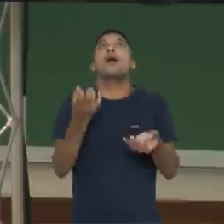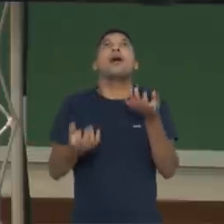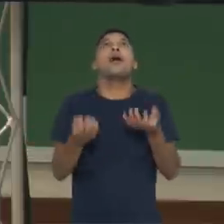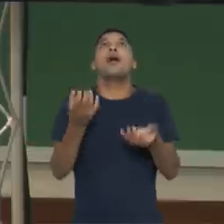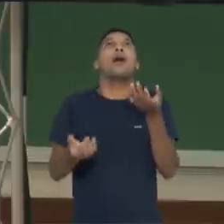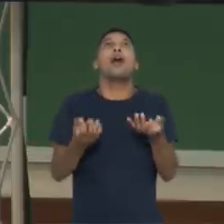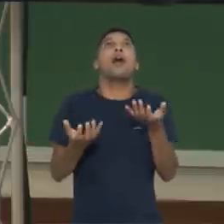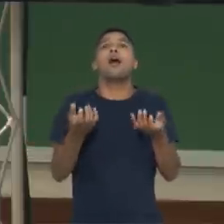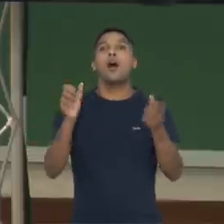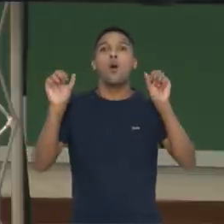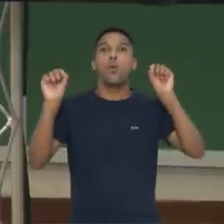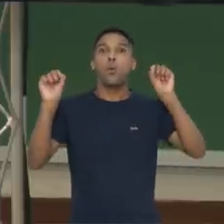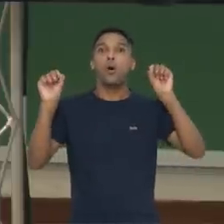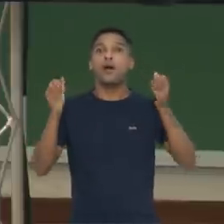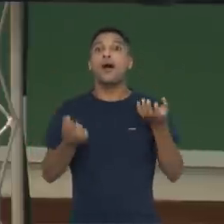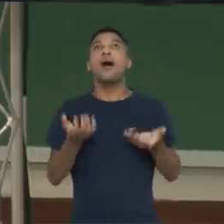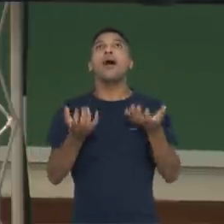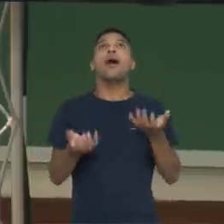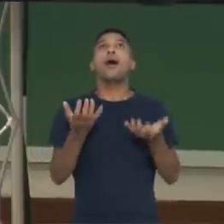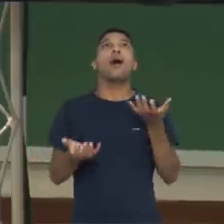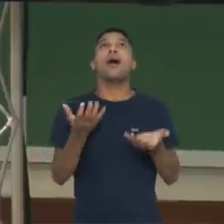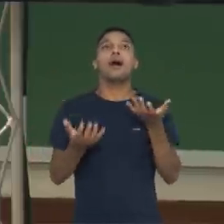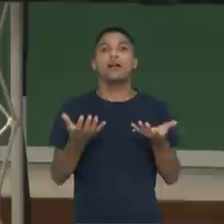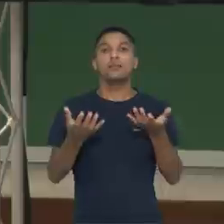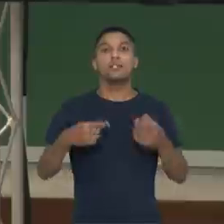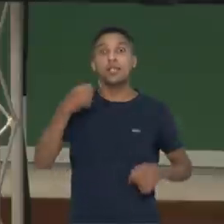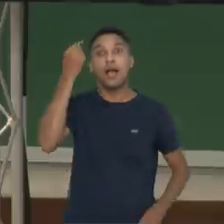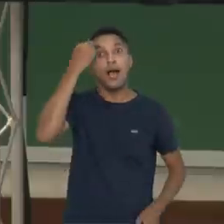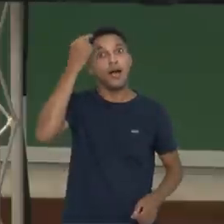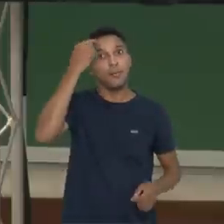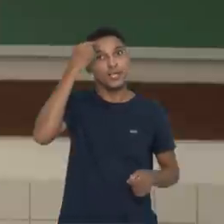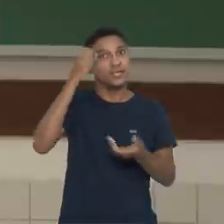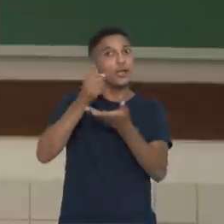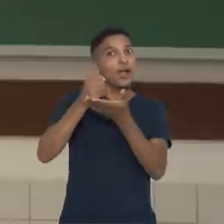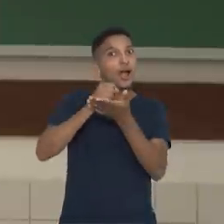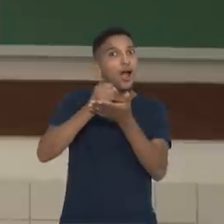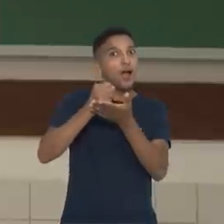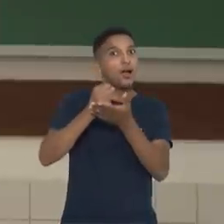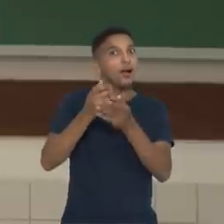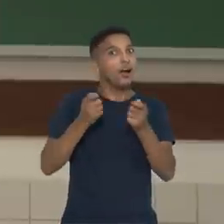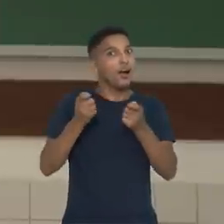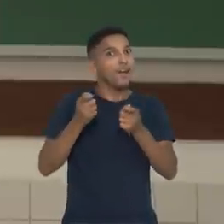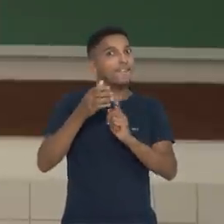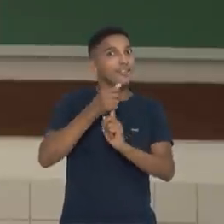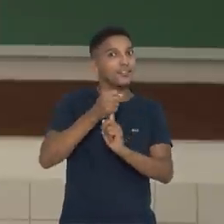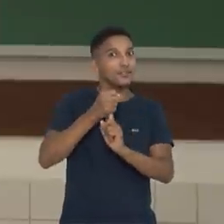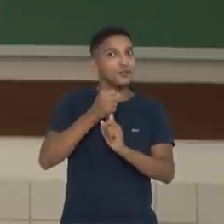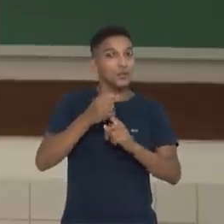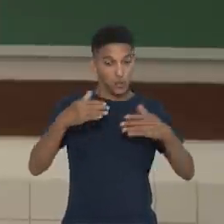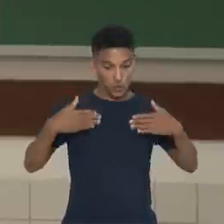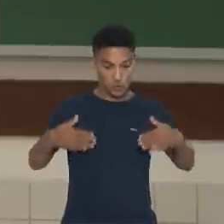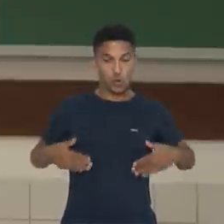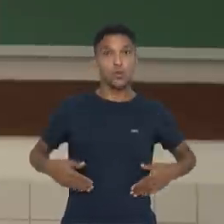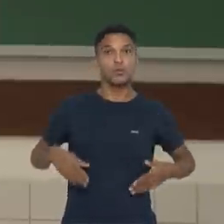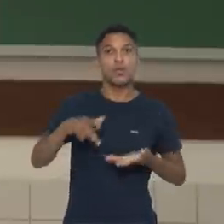que para isso controlar o corpo e, é claro, a mente, né? Então, é muito importante,